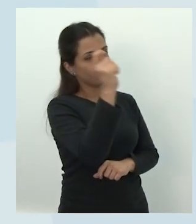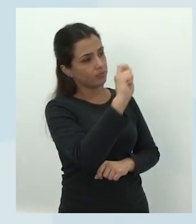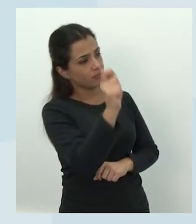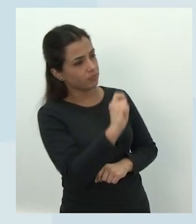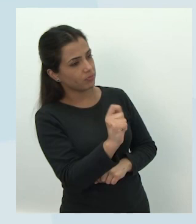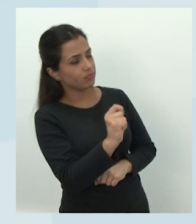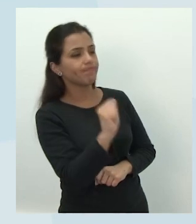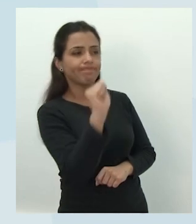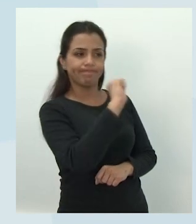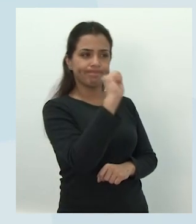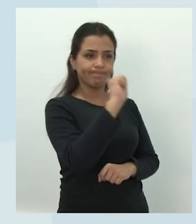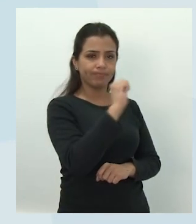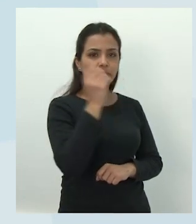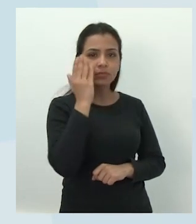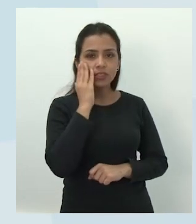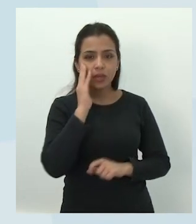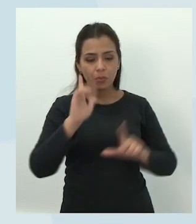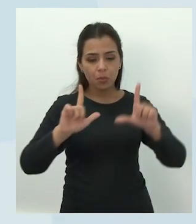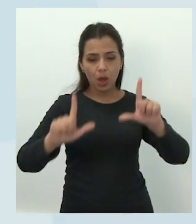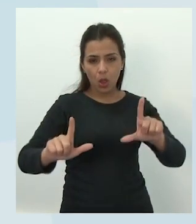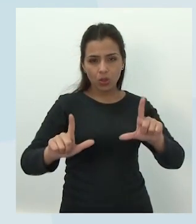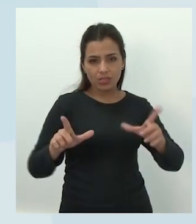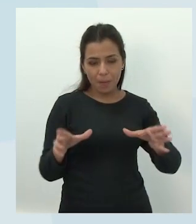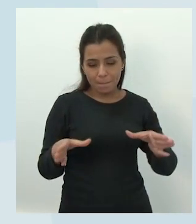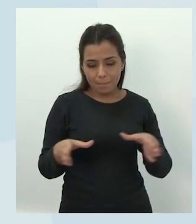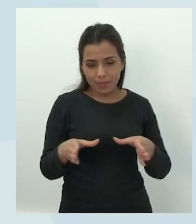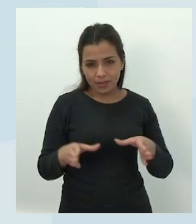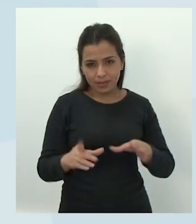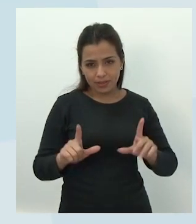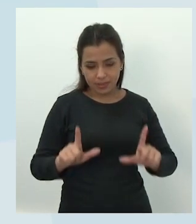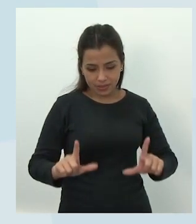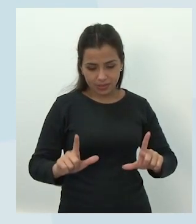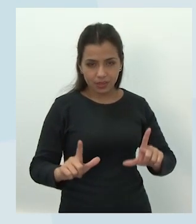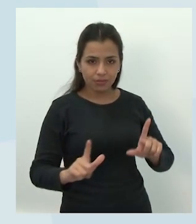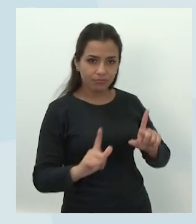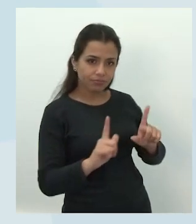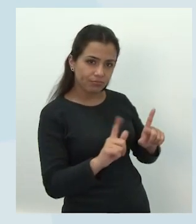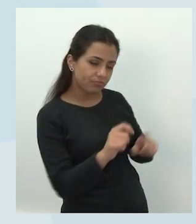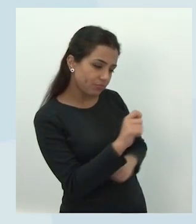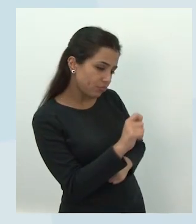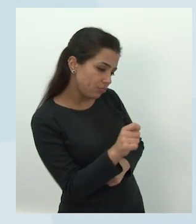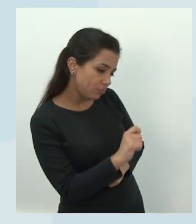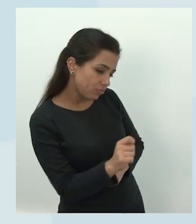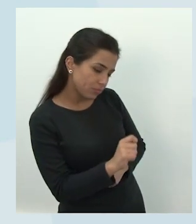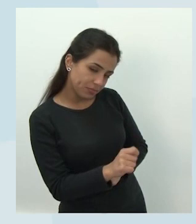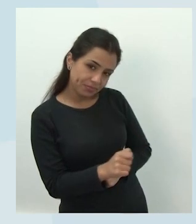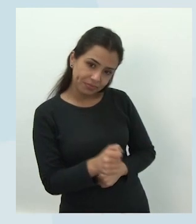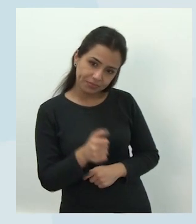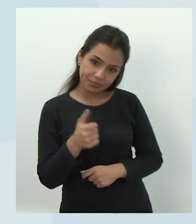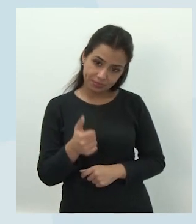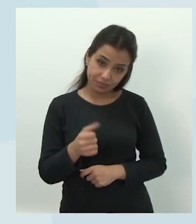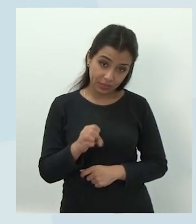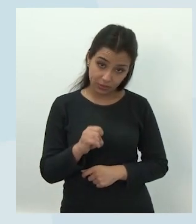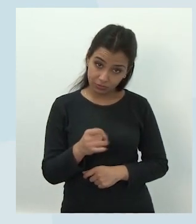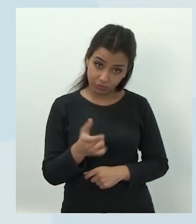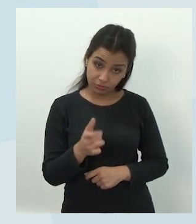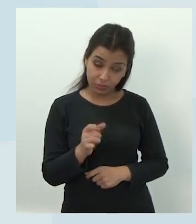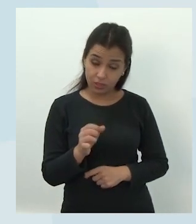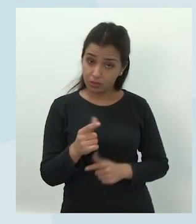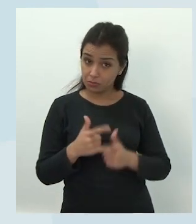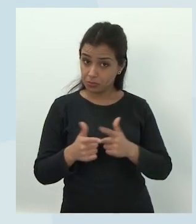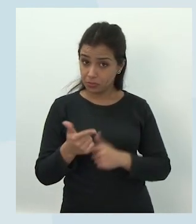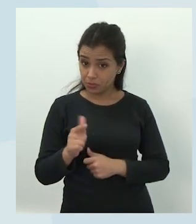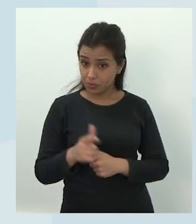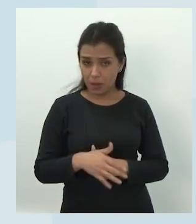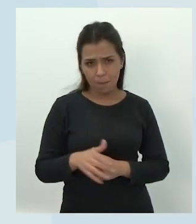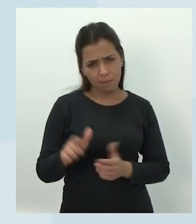de novo. Sabe aquela lousinha pequenininha, né? Aquele quadrinho negro pequenininho? Vai desenhando ali, né? Quem não tiver, gente, não tem problema.